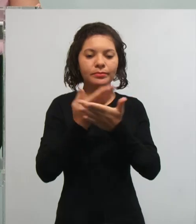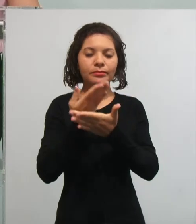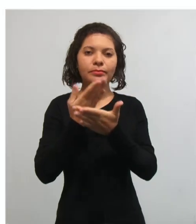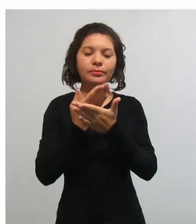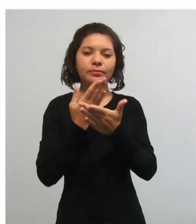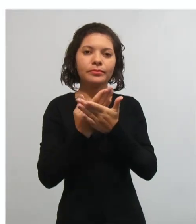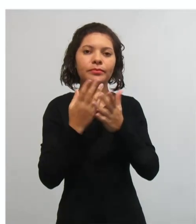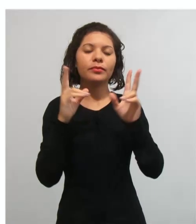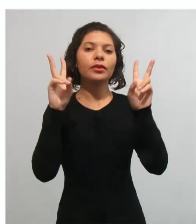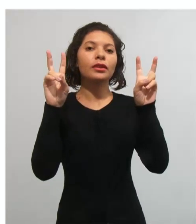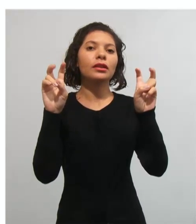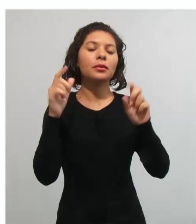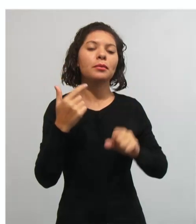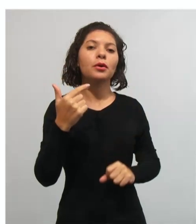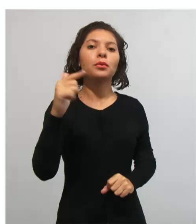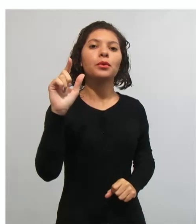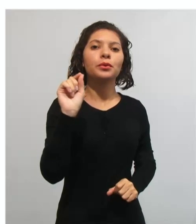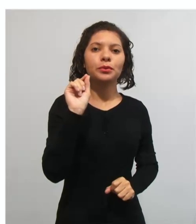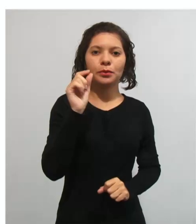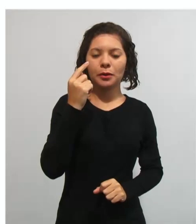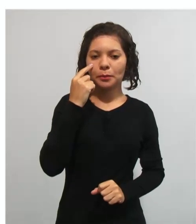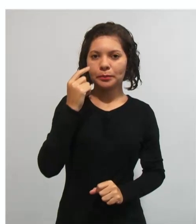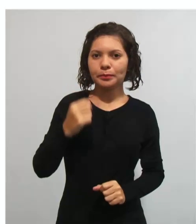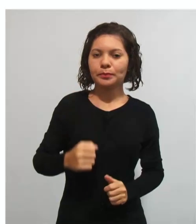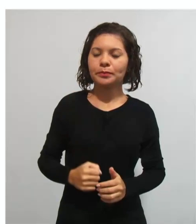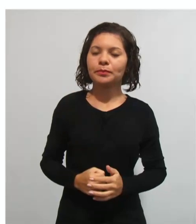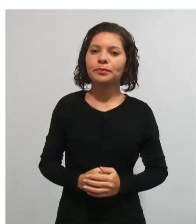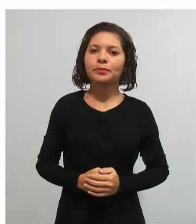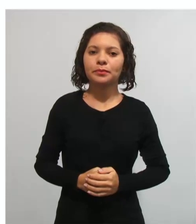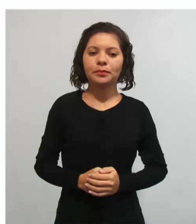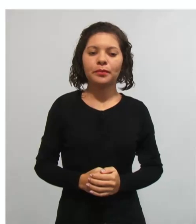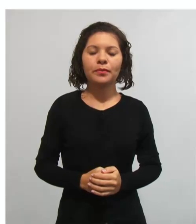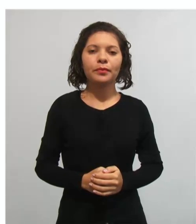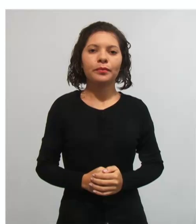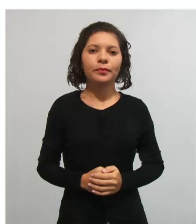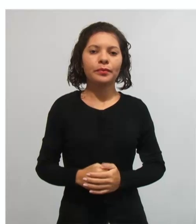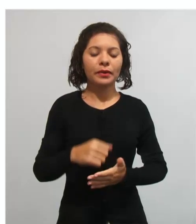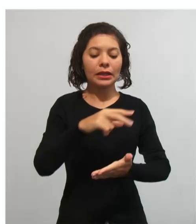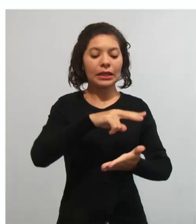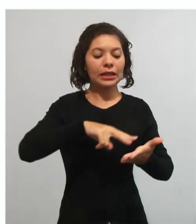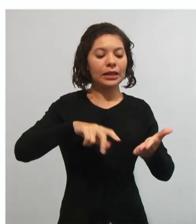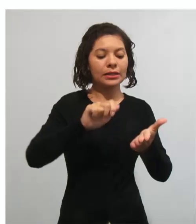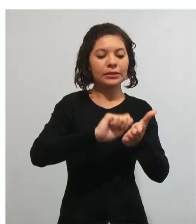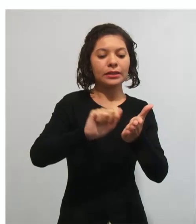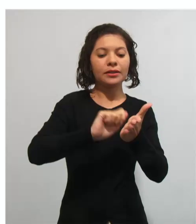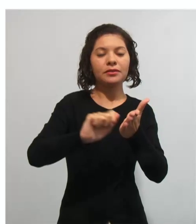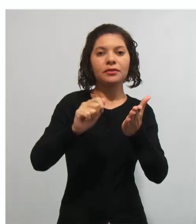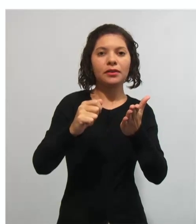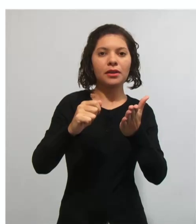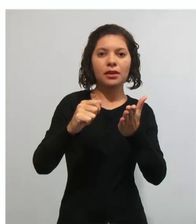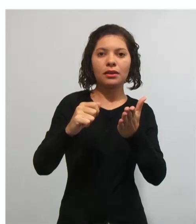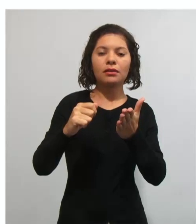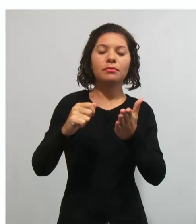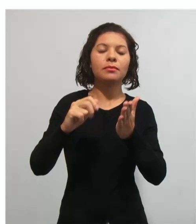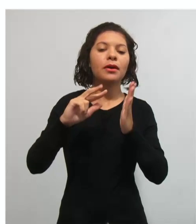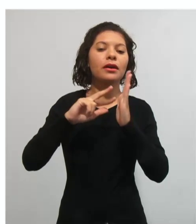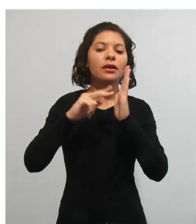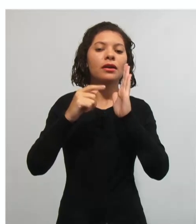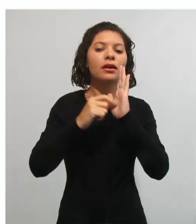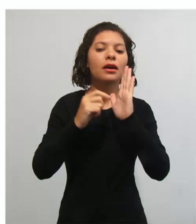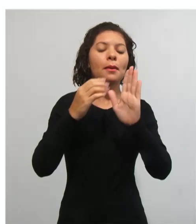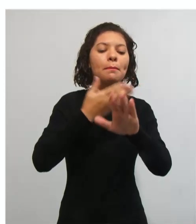próximo tema aqui, ó, nós temos o ato de ler e escrever como prática social ainda. É importante que o espaço de